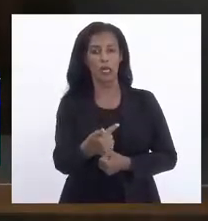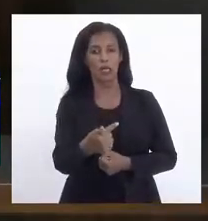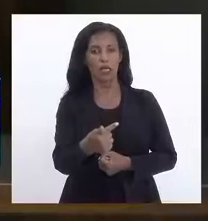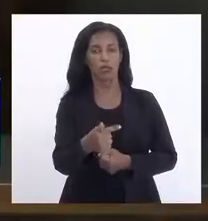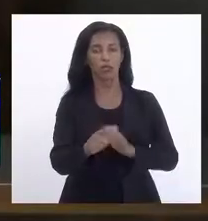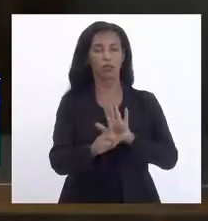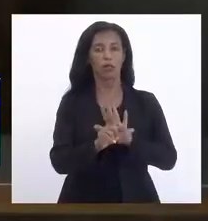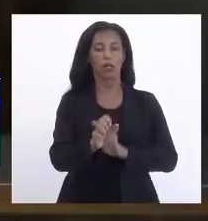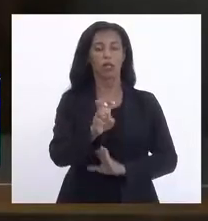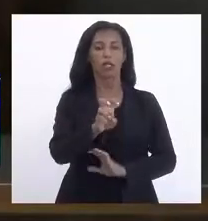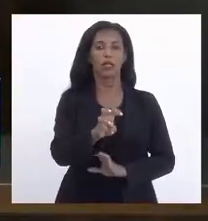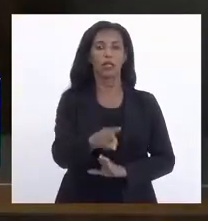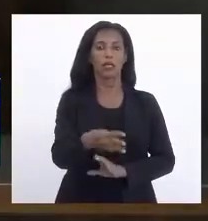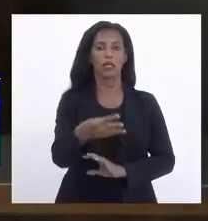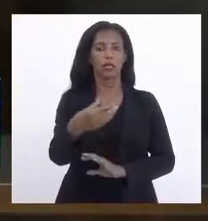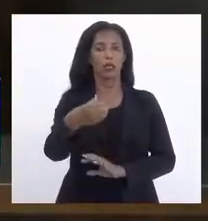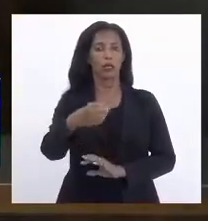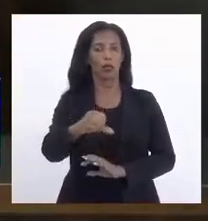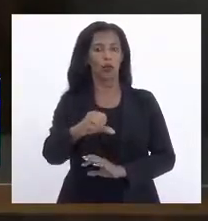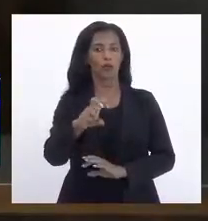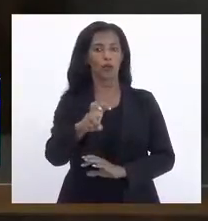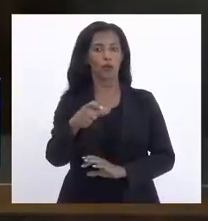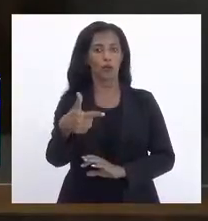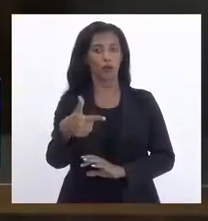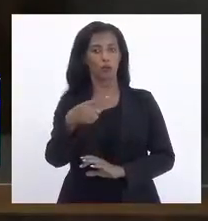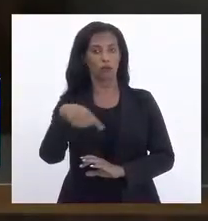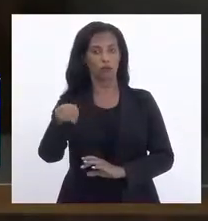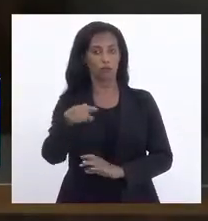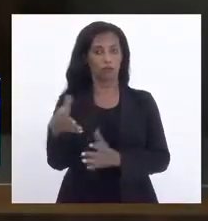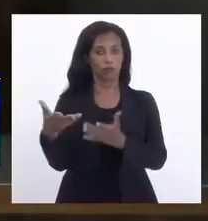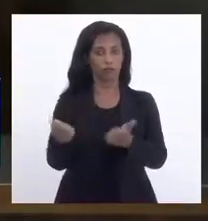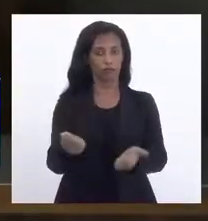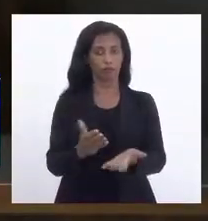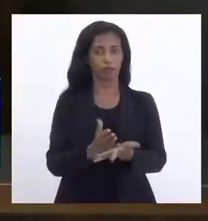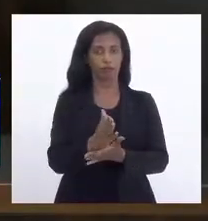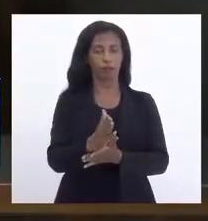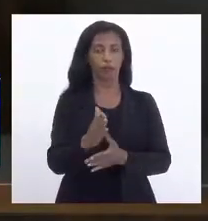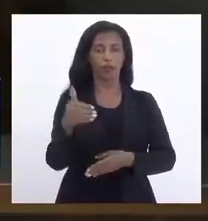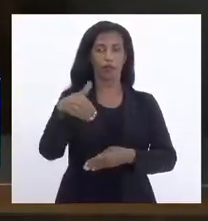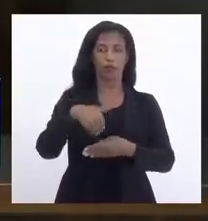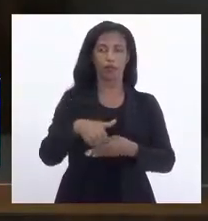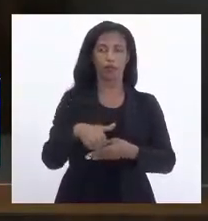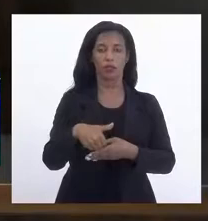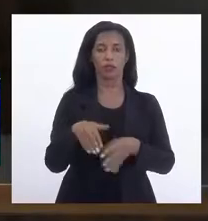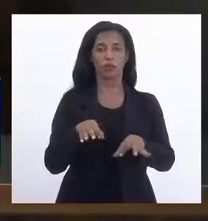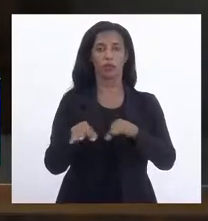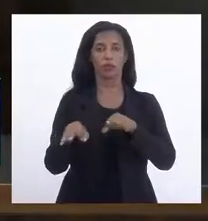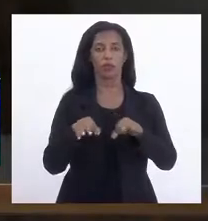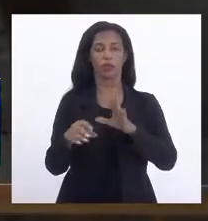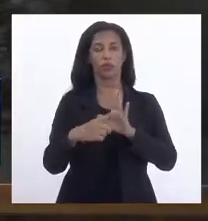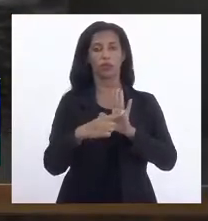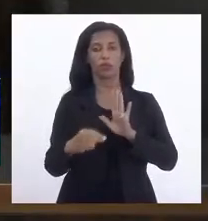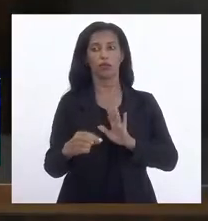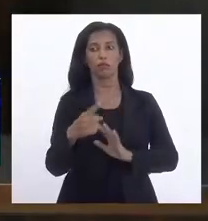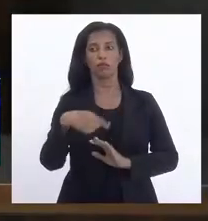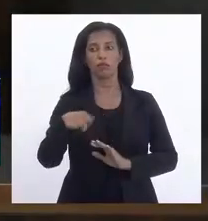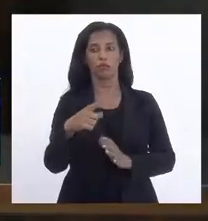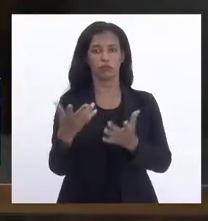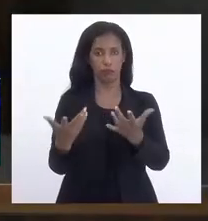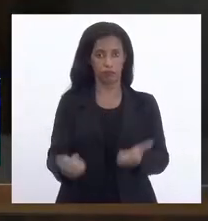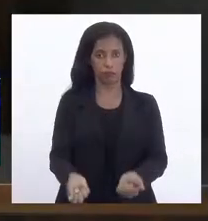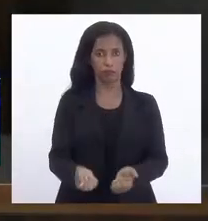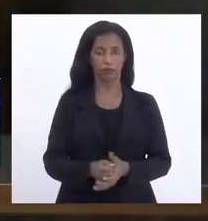de lei 3952 de 21. Senhores que aprovam a questão, aprovado. Em votação, o projeto sim destacado. Senhores que aprovam a